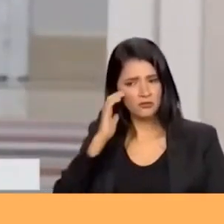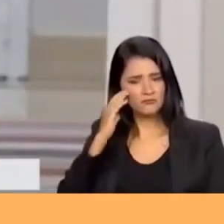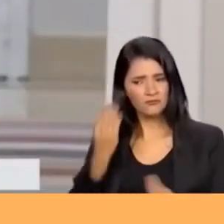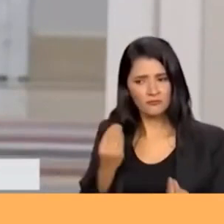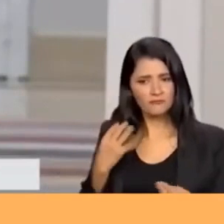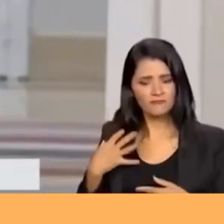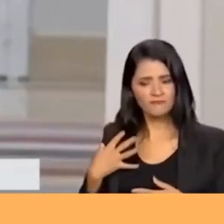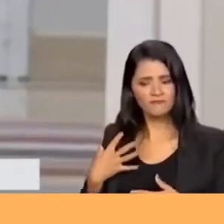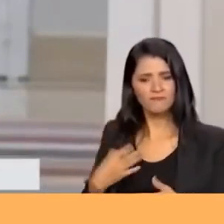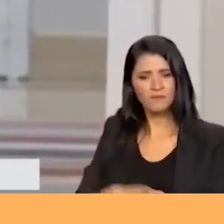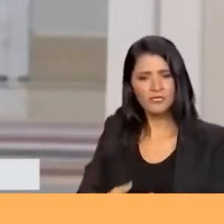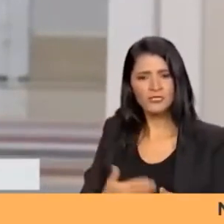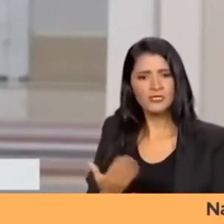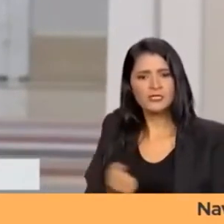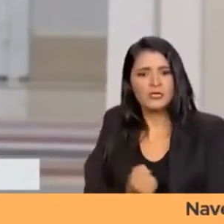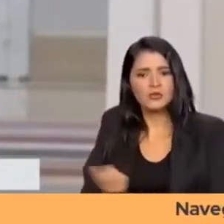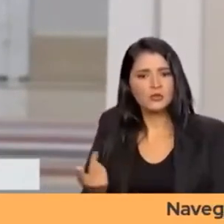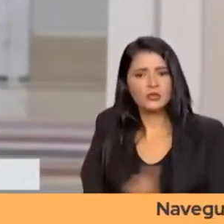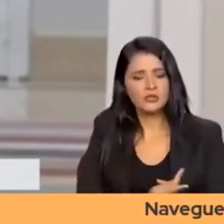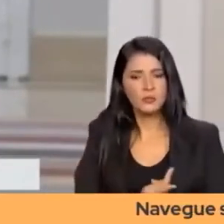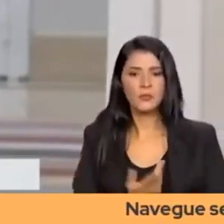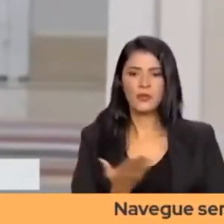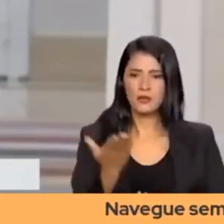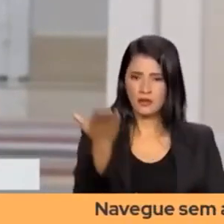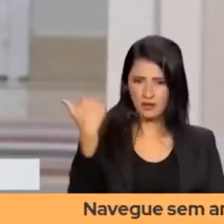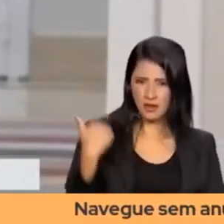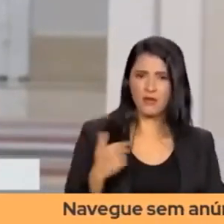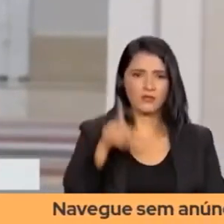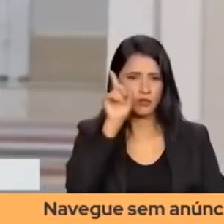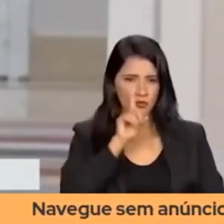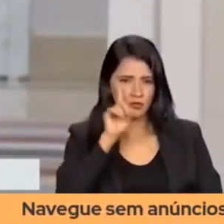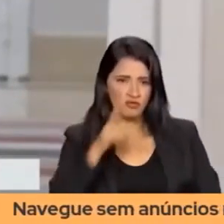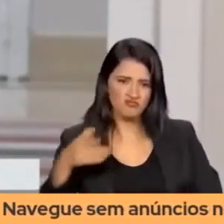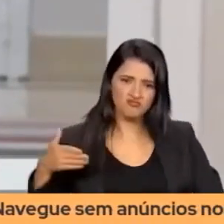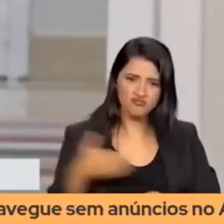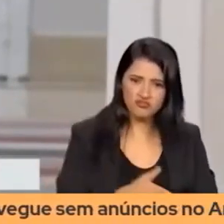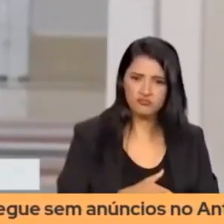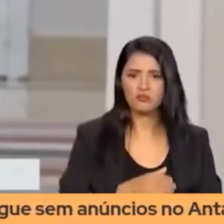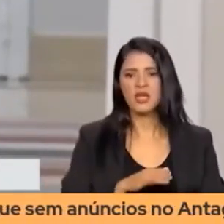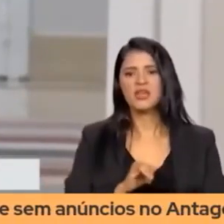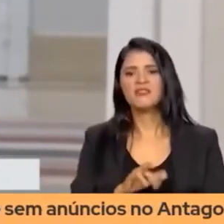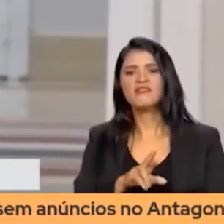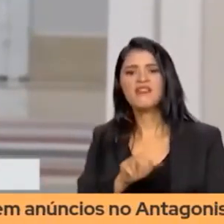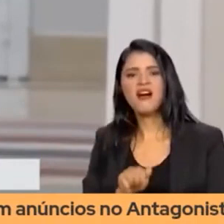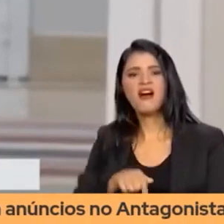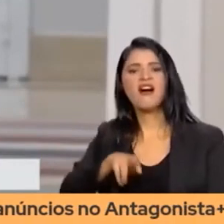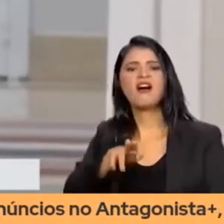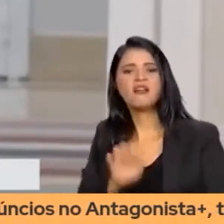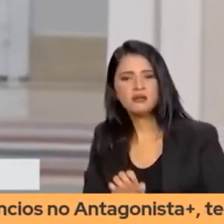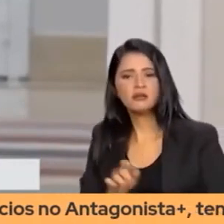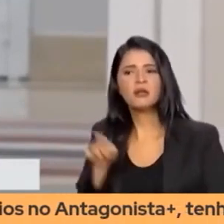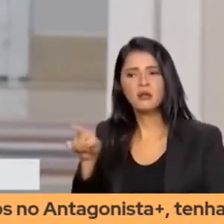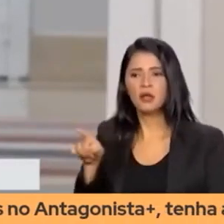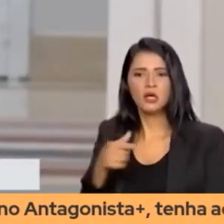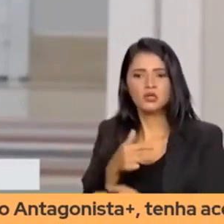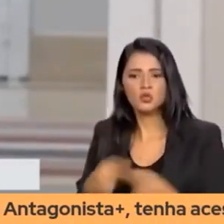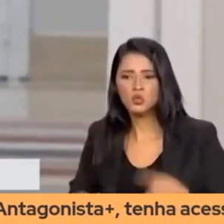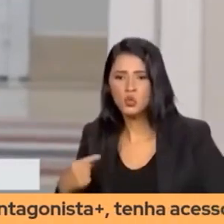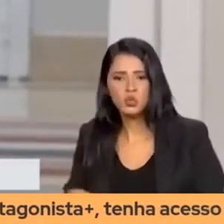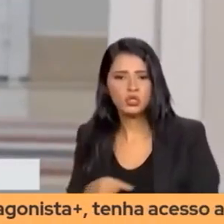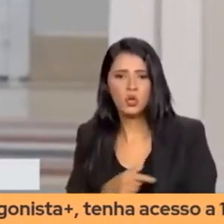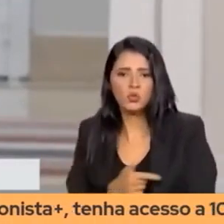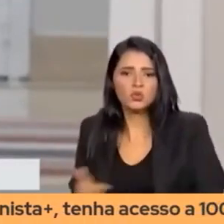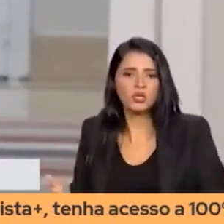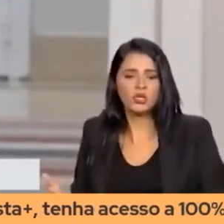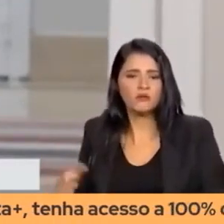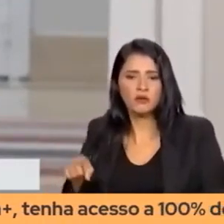todos, quando os Estados Unidos invadiram o Iraque, não houve discussão no Conselho de Segurança. Quando